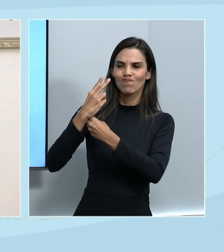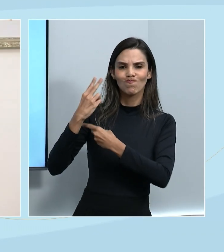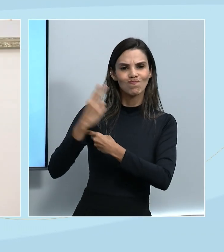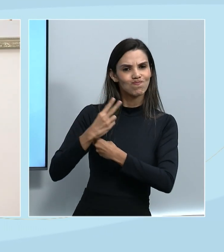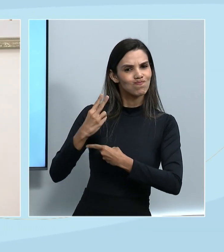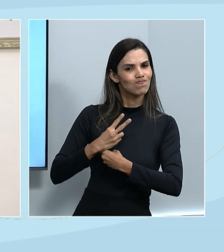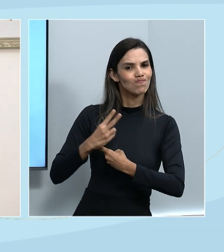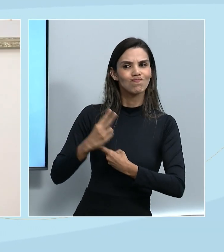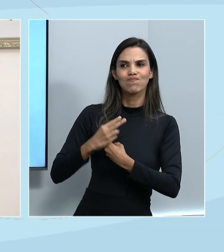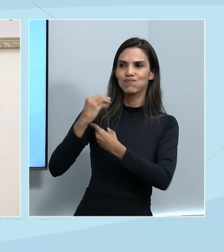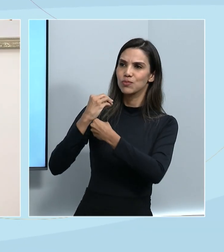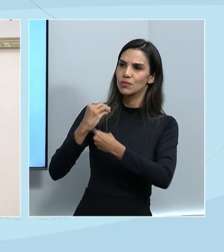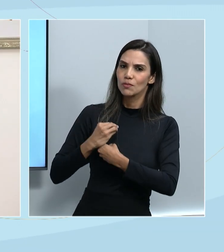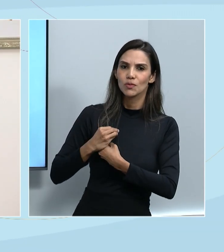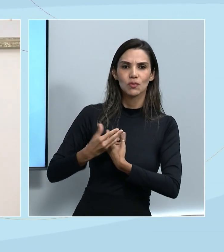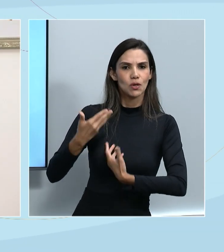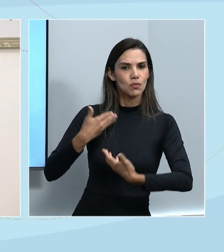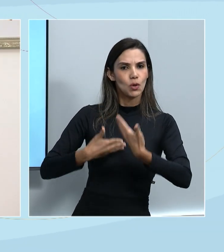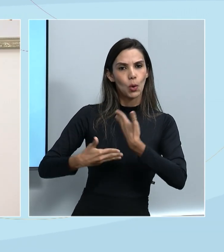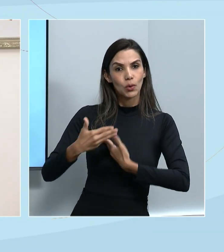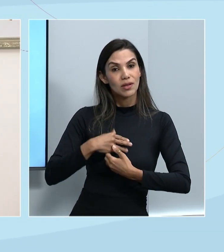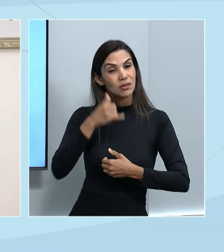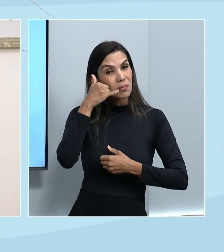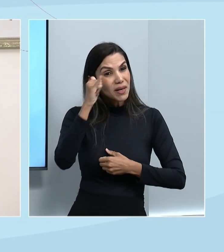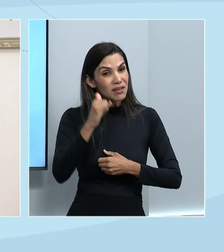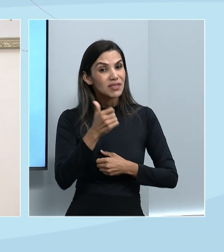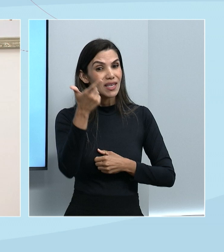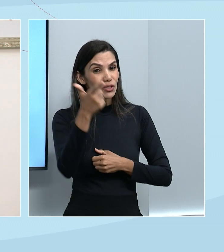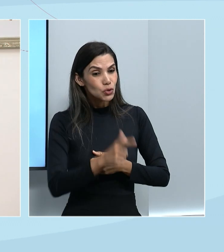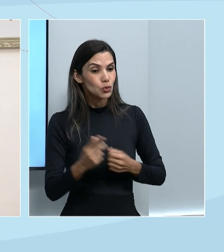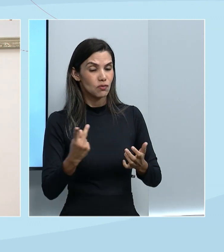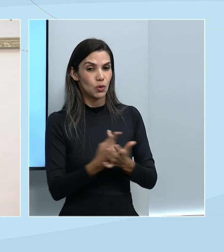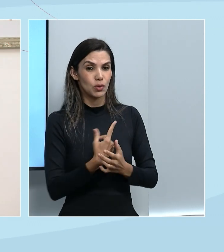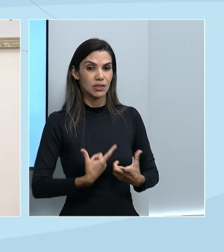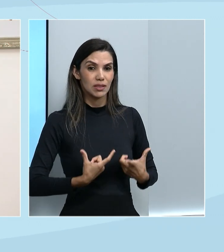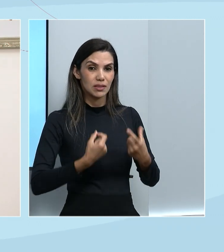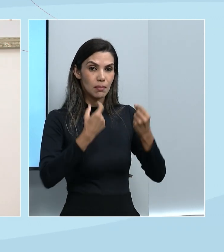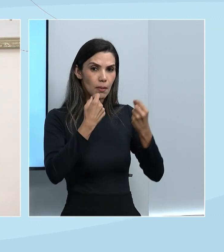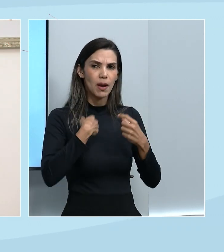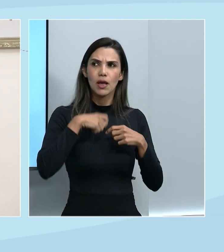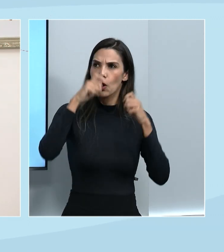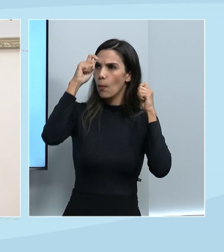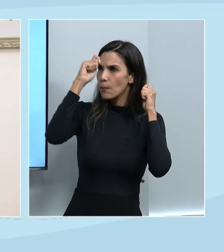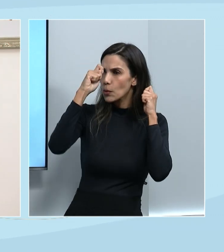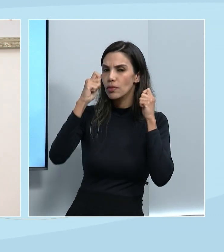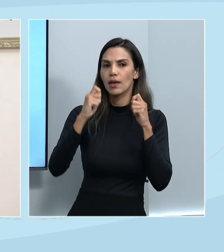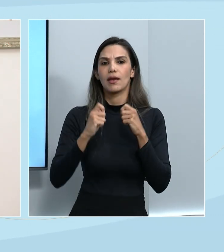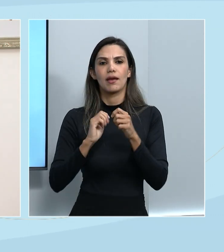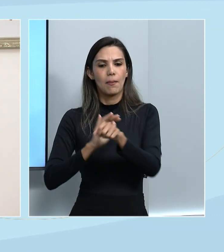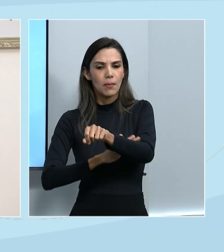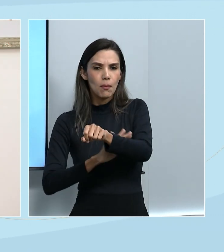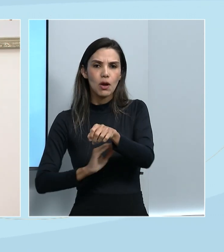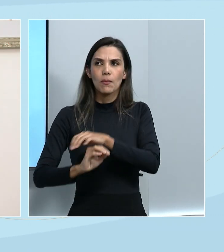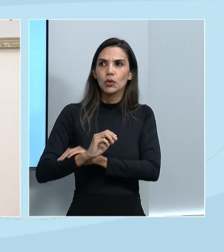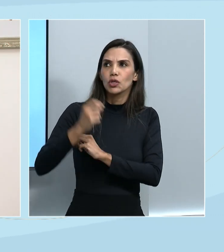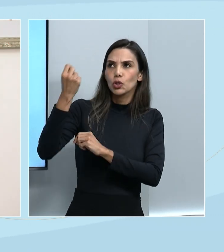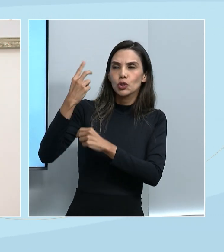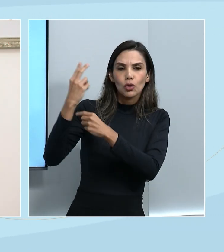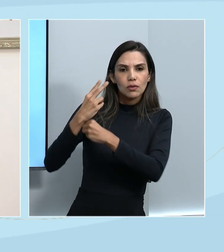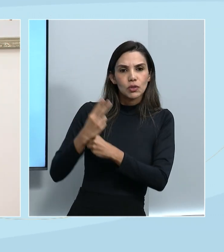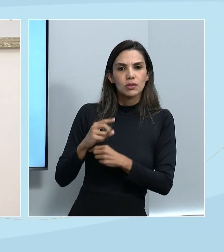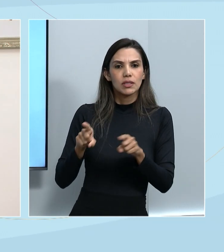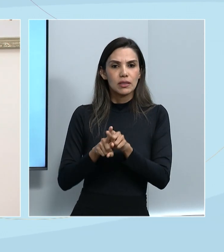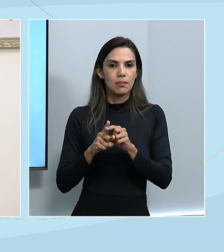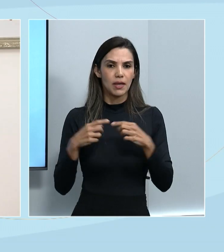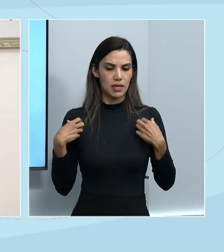que eu tenho com relação ao melanoma, né? Para não voltar, né? Seja de boné, protetor solar, camiseta